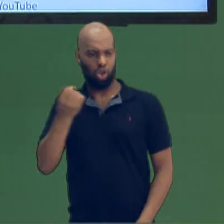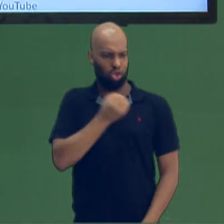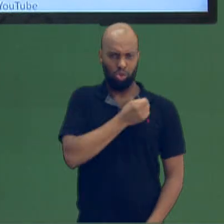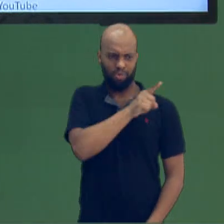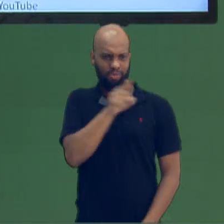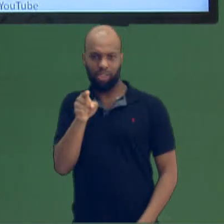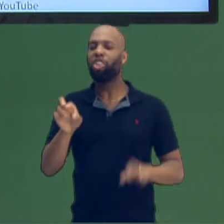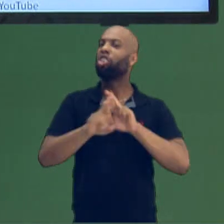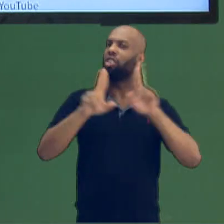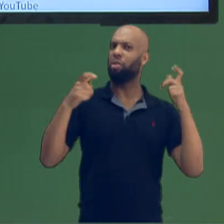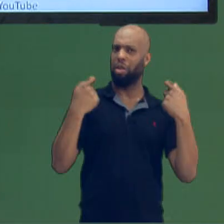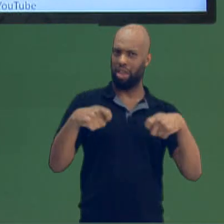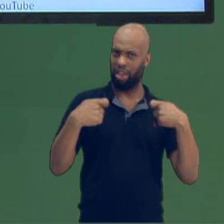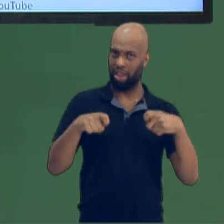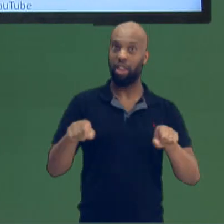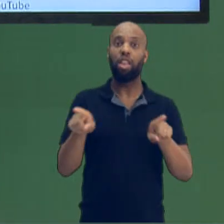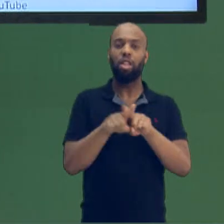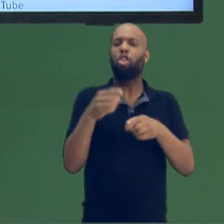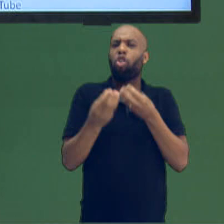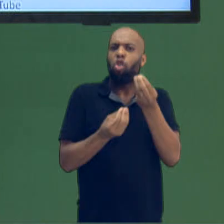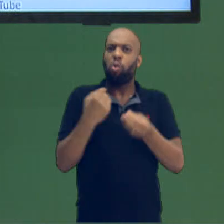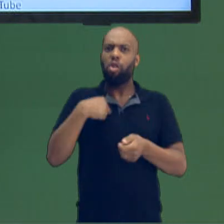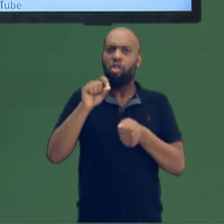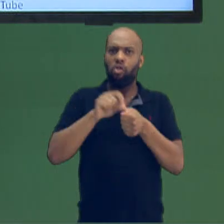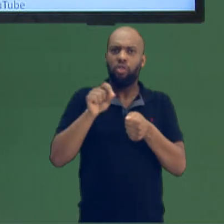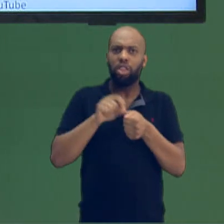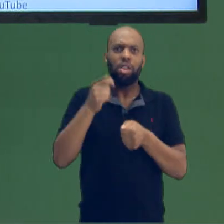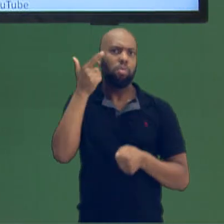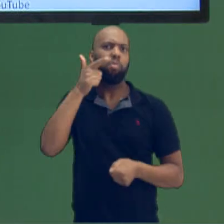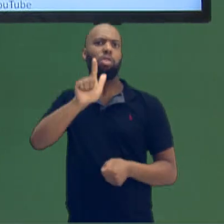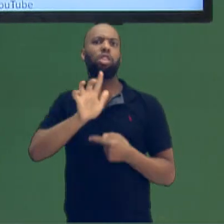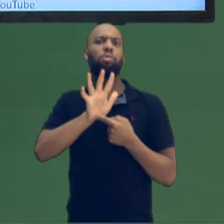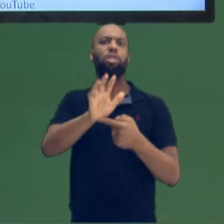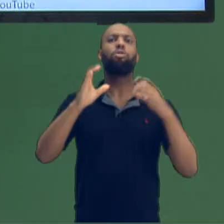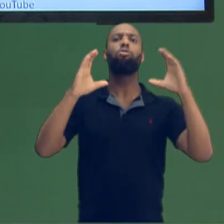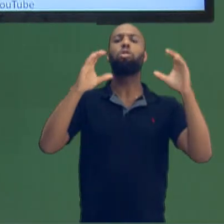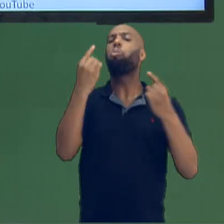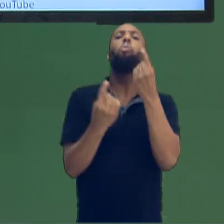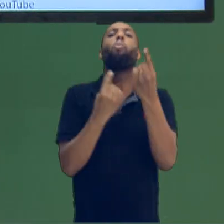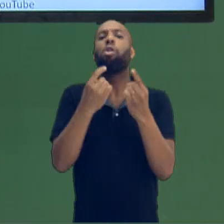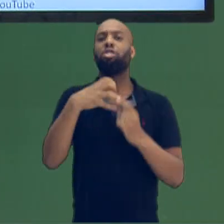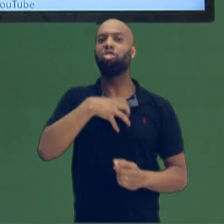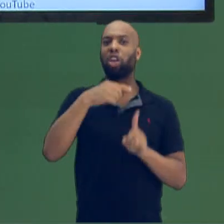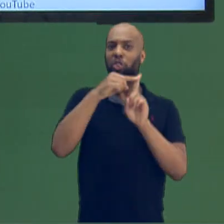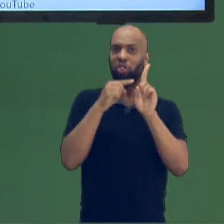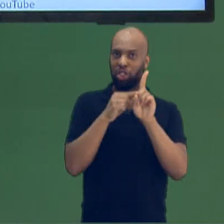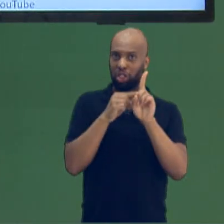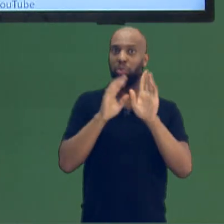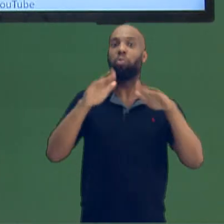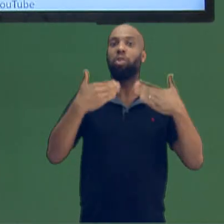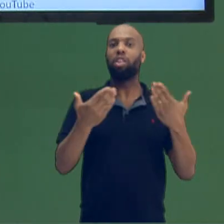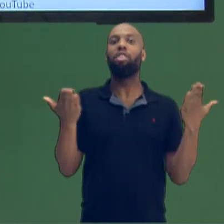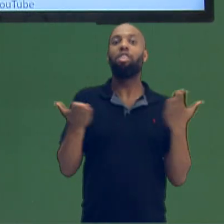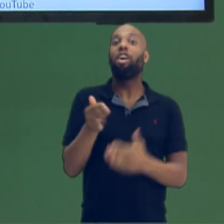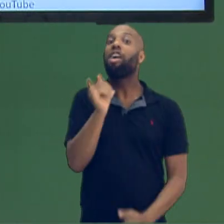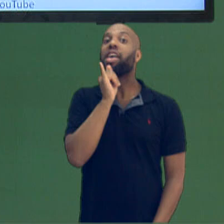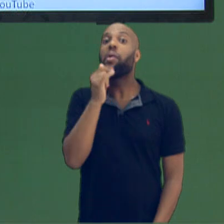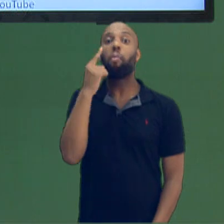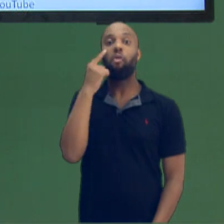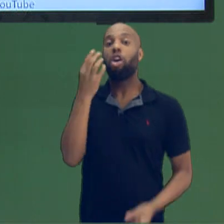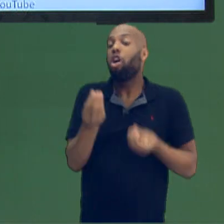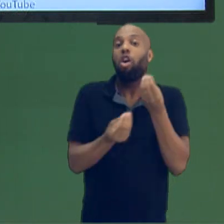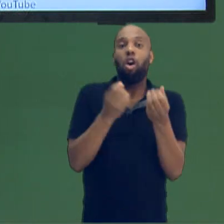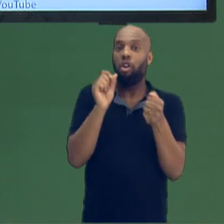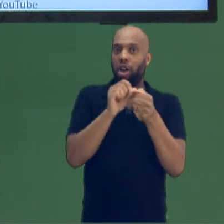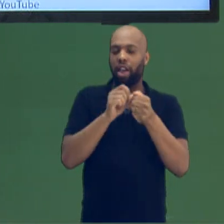funções diferentes. E como que eu vou fazer para determinar qual é essa função, certo? Então, nós vamos ver um exemplozinho de como que a gente faz